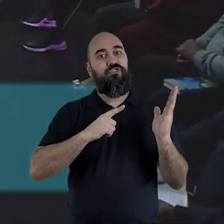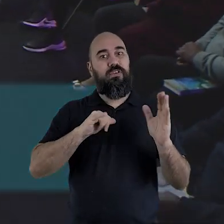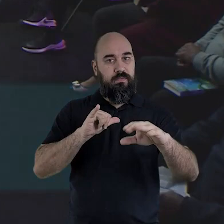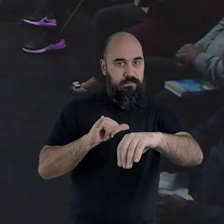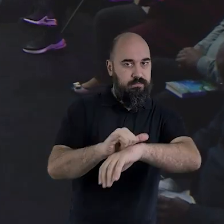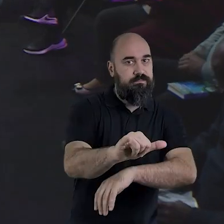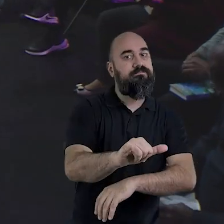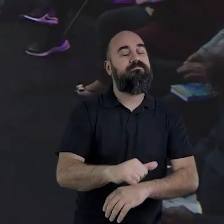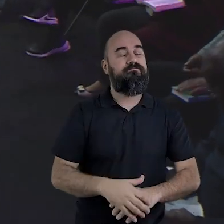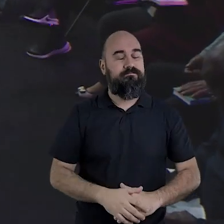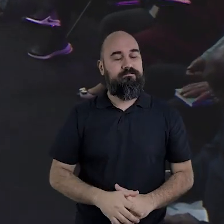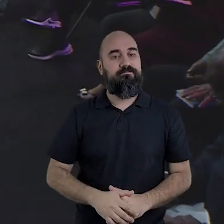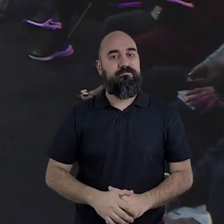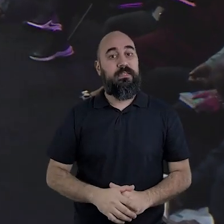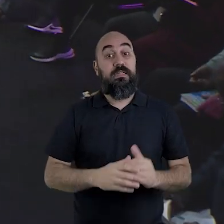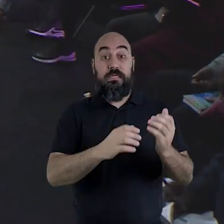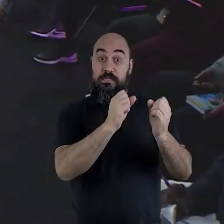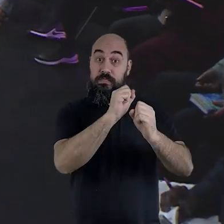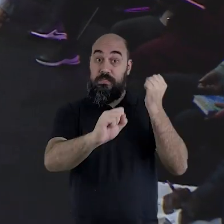verso 9,